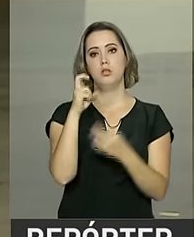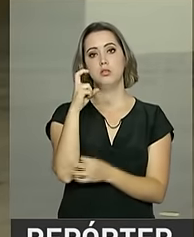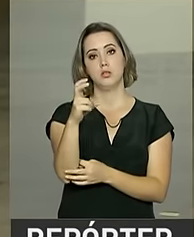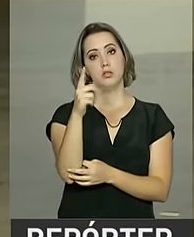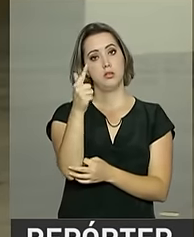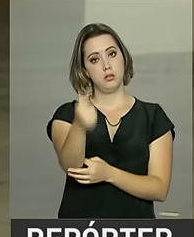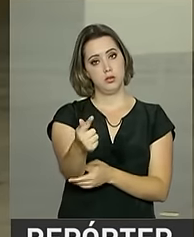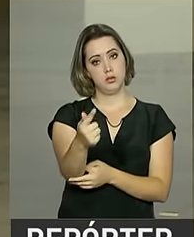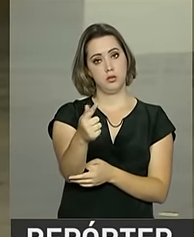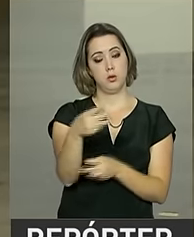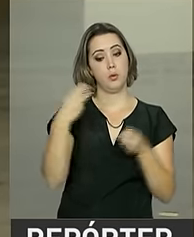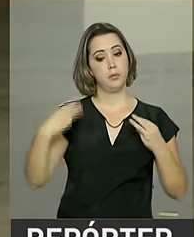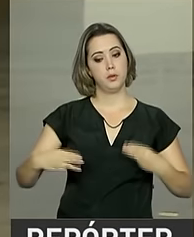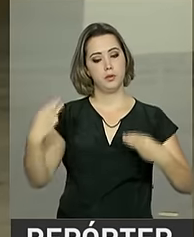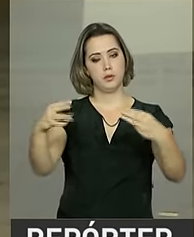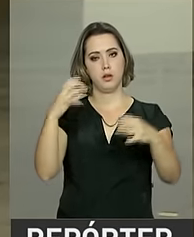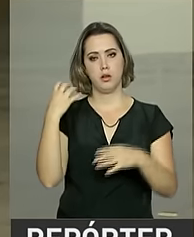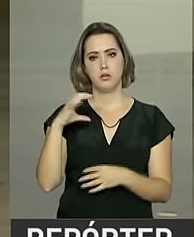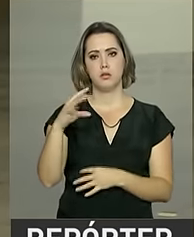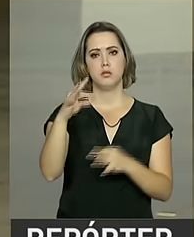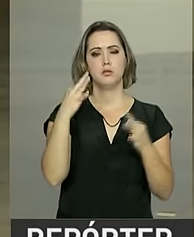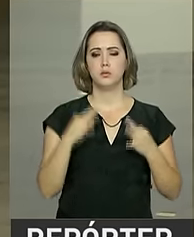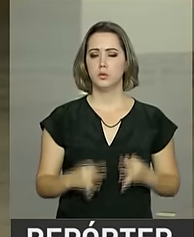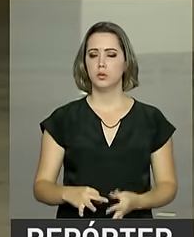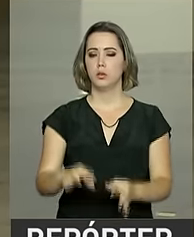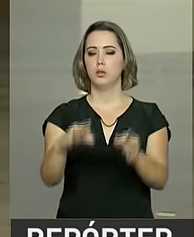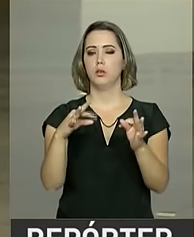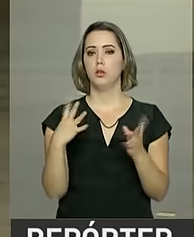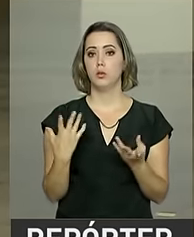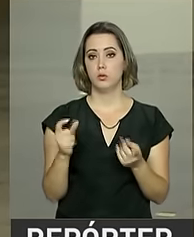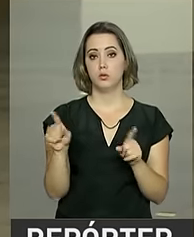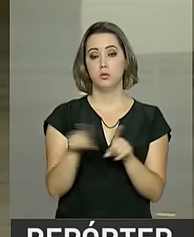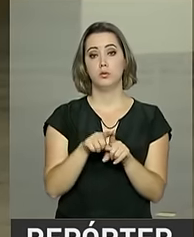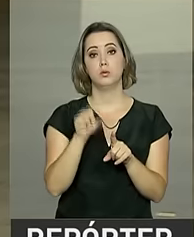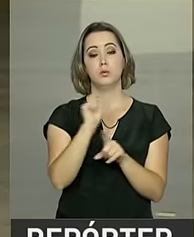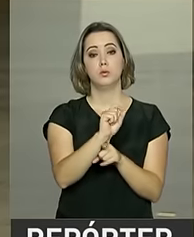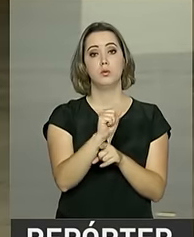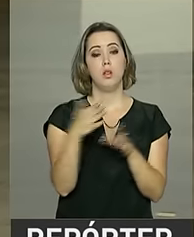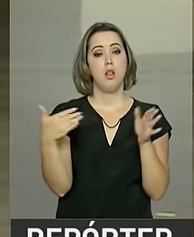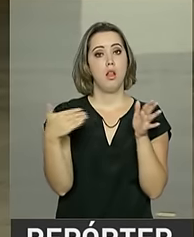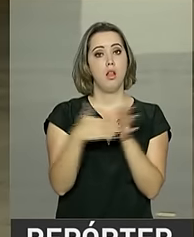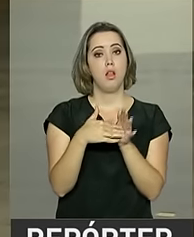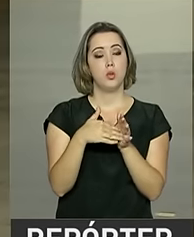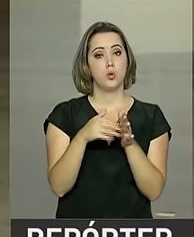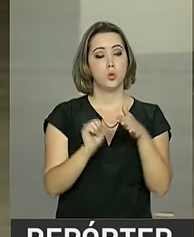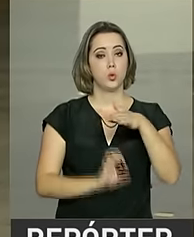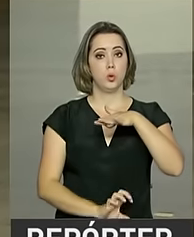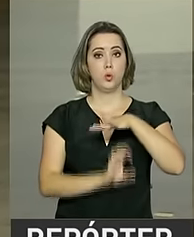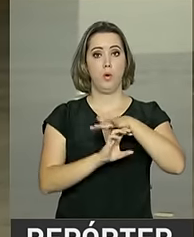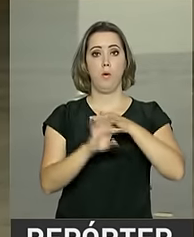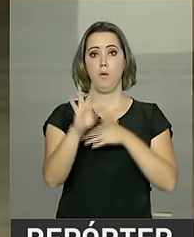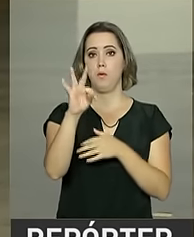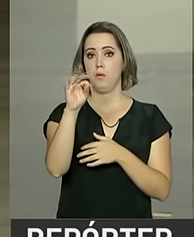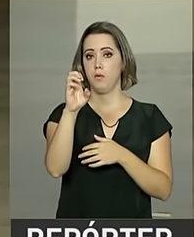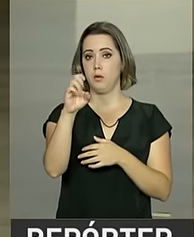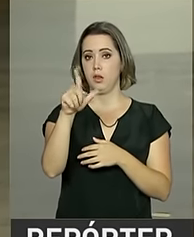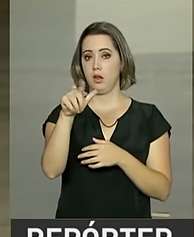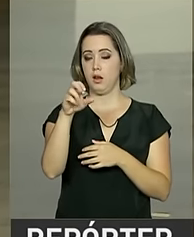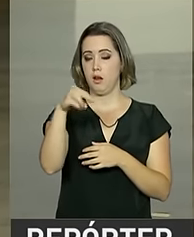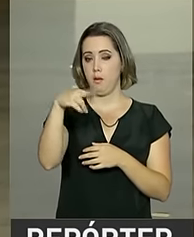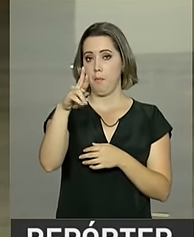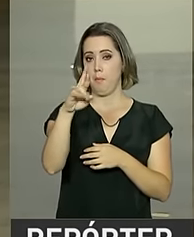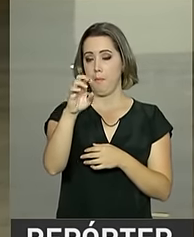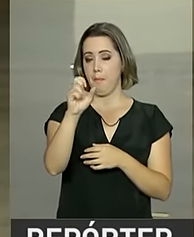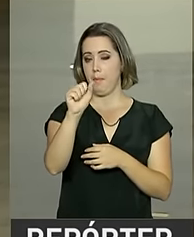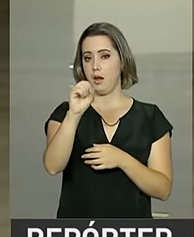firmado em entre o ministério da Ciência Tecnologia inovações e comunicações a Telebras e a 5g infraestrutur